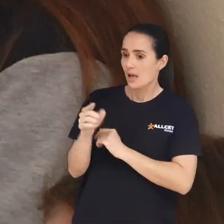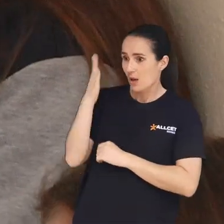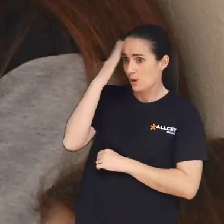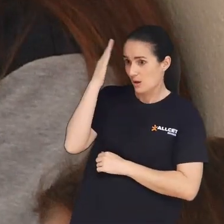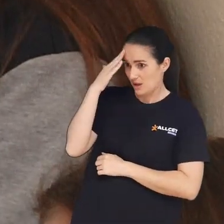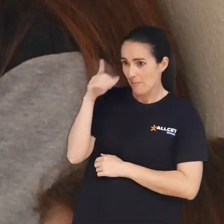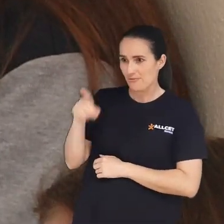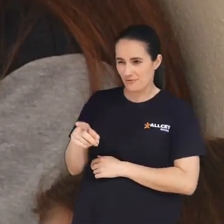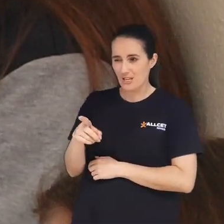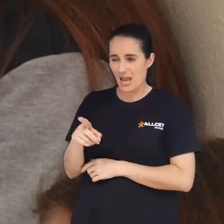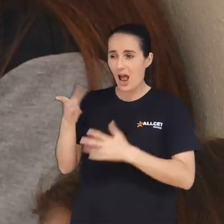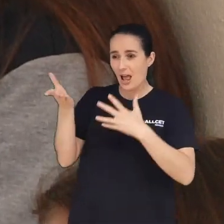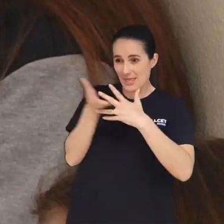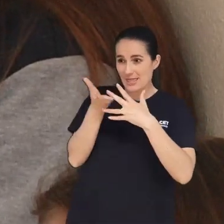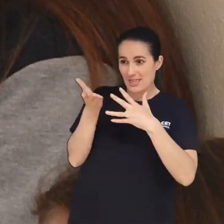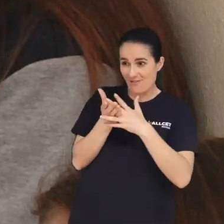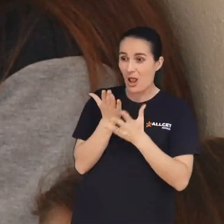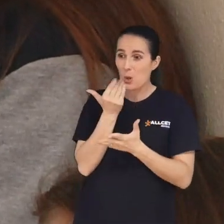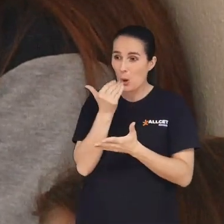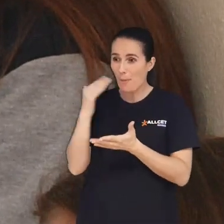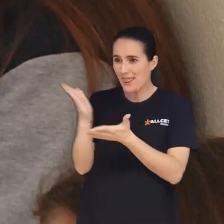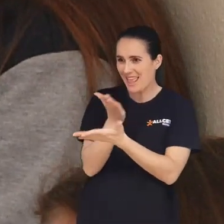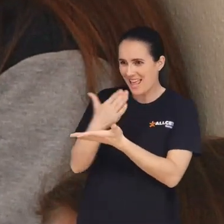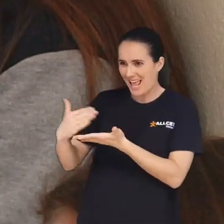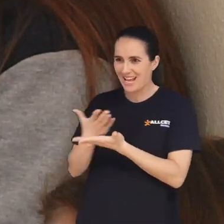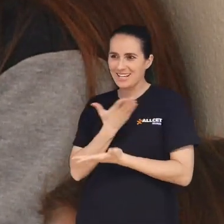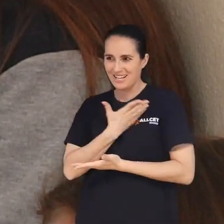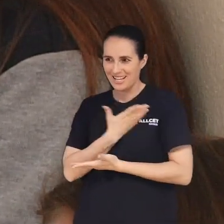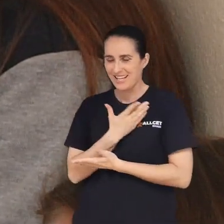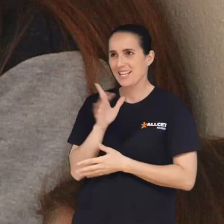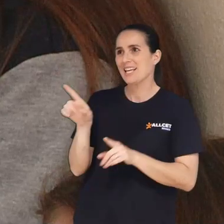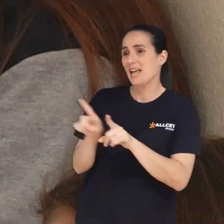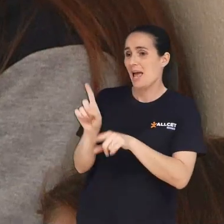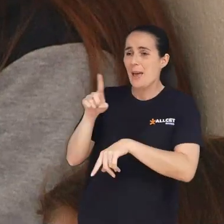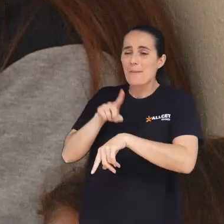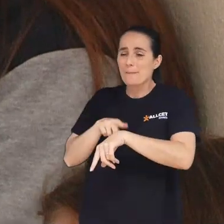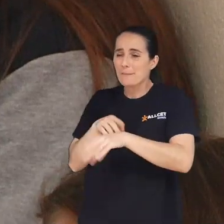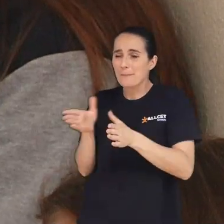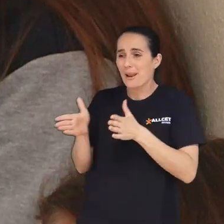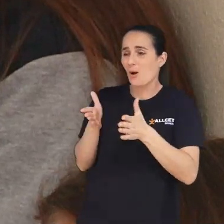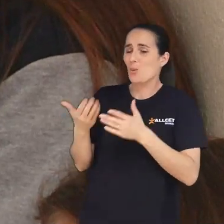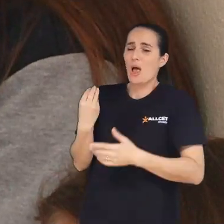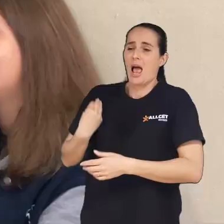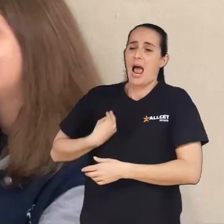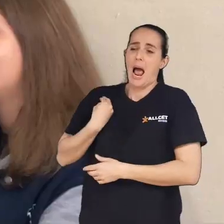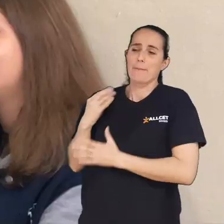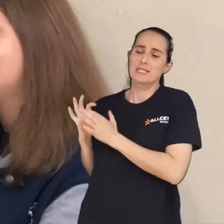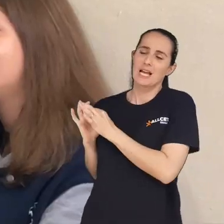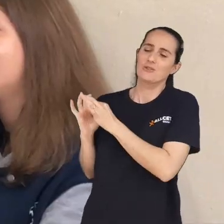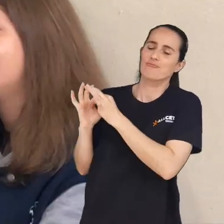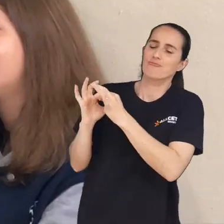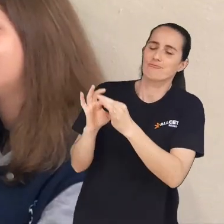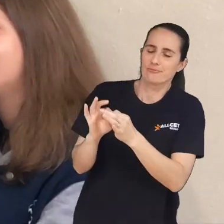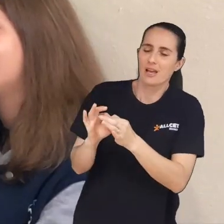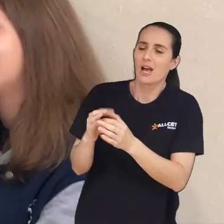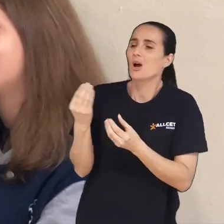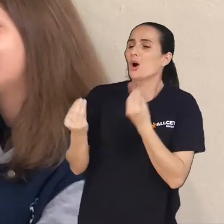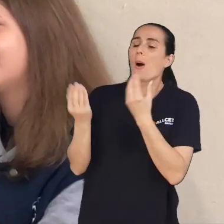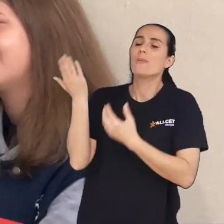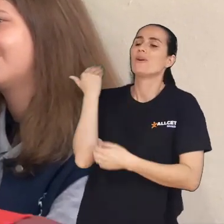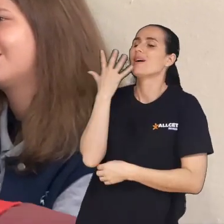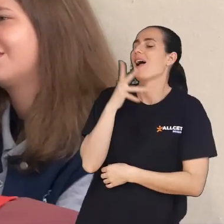havia o compartilhamento do lanche que você fazia na escola e que foi um período de amizades que você levou para a vida. Como era ser criança nessa